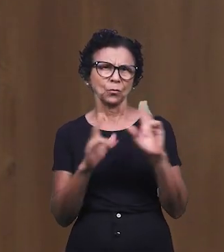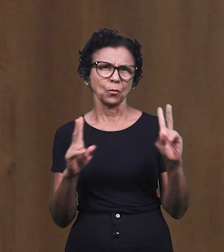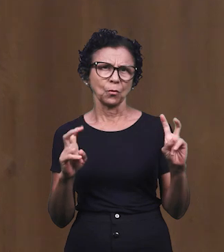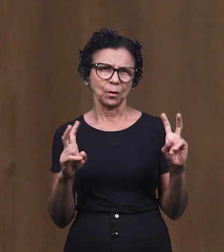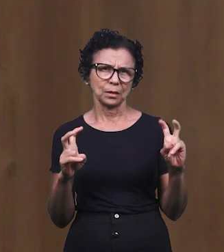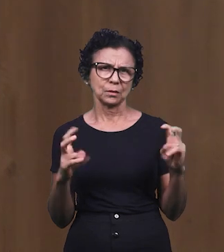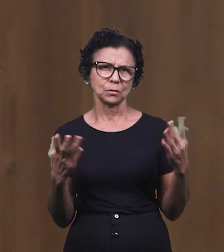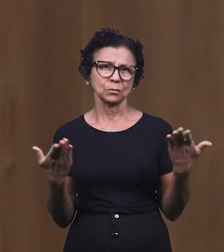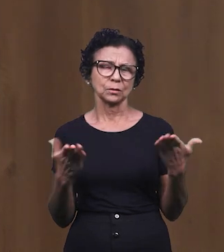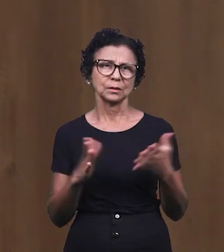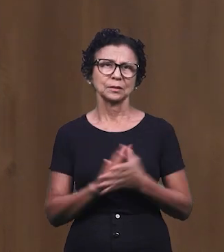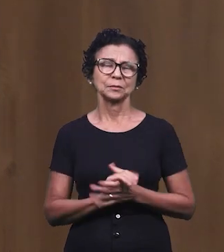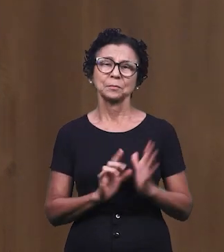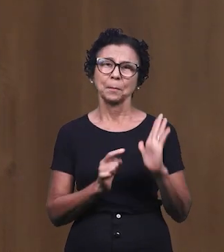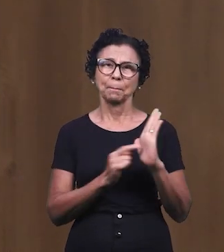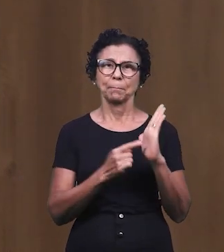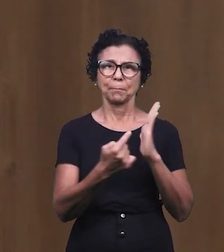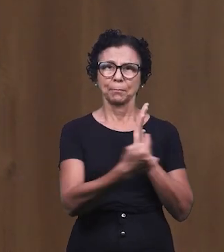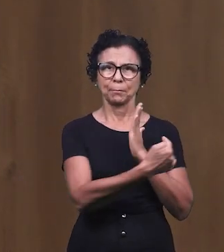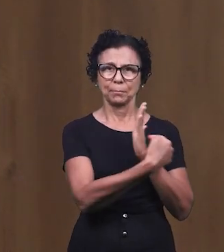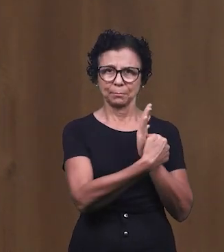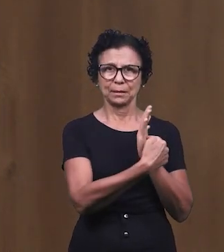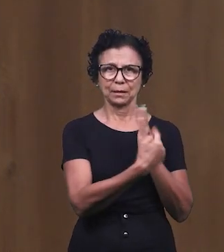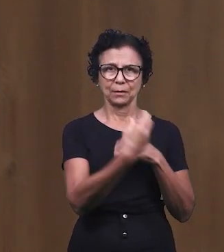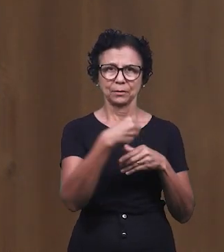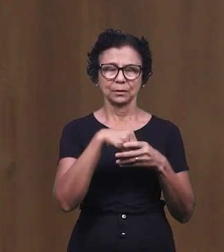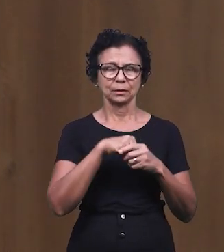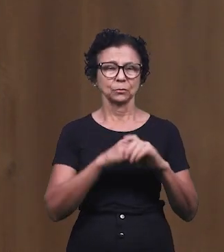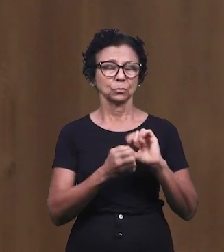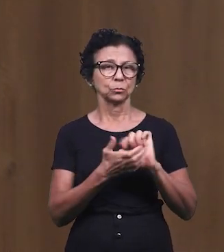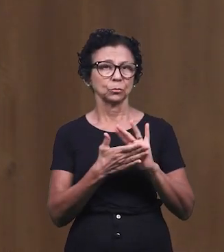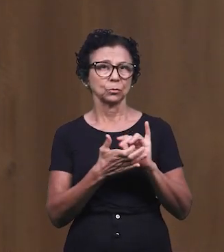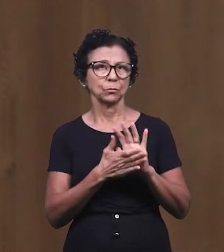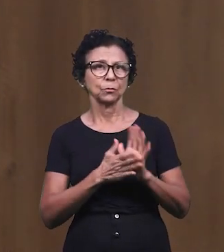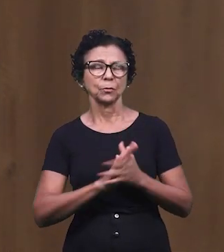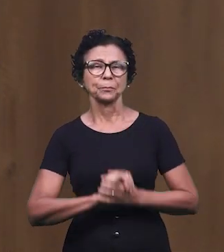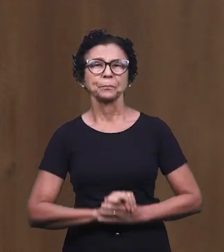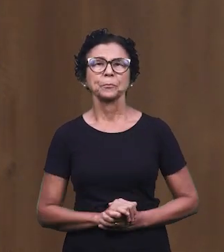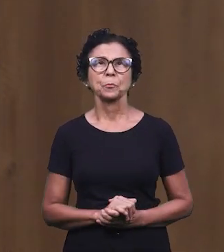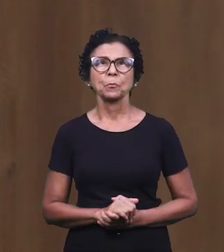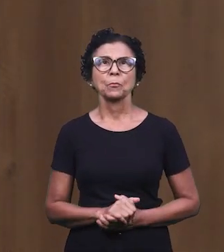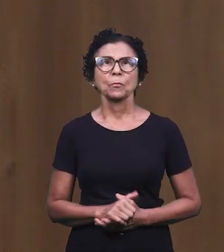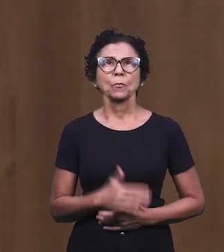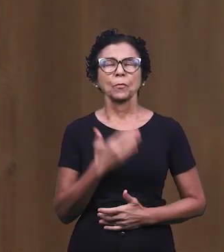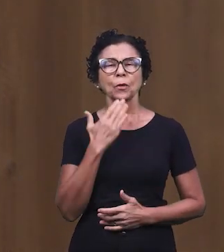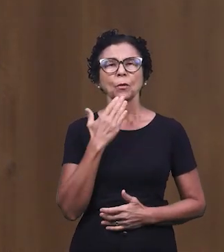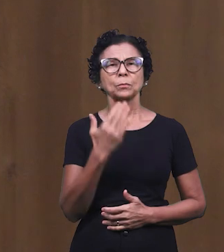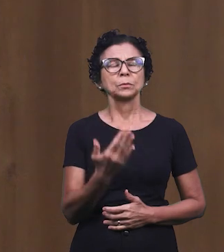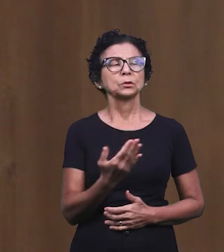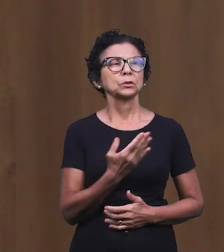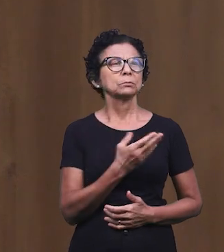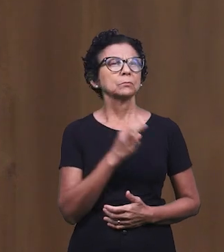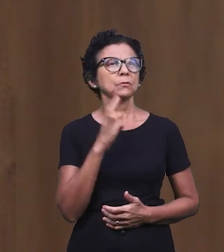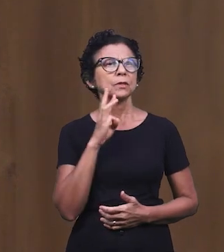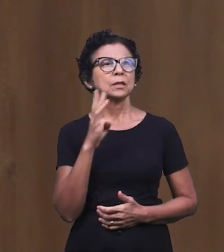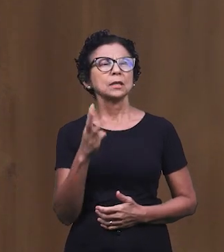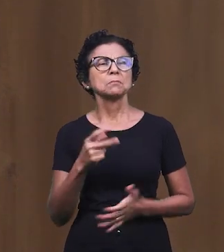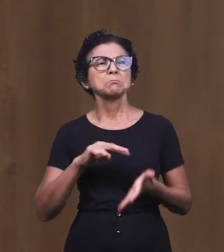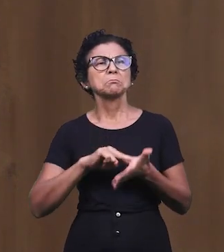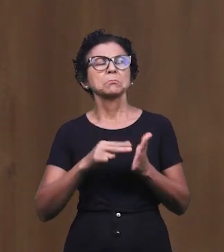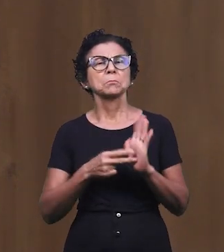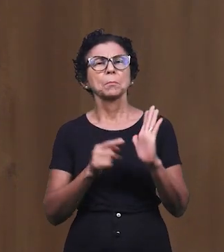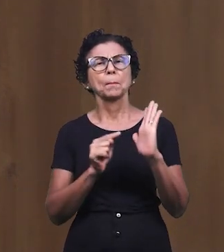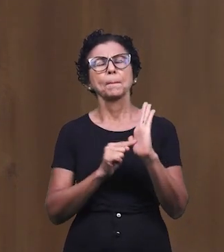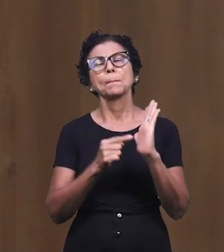hoje, especificamente, sobre metáforas, né? Sim. Dentro do louvor. Primeiro, eu vou pedir, Nessa, traz pra gente o significado de